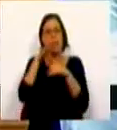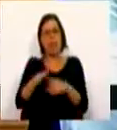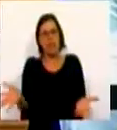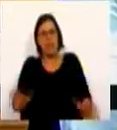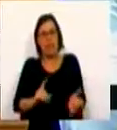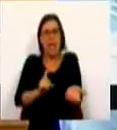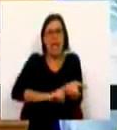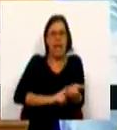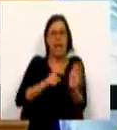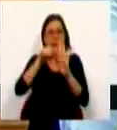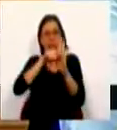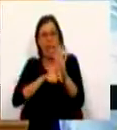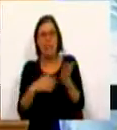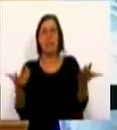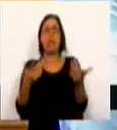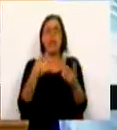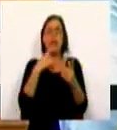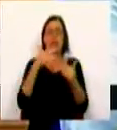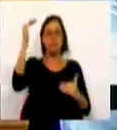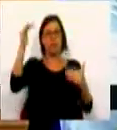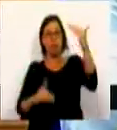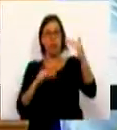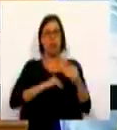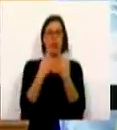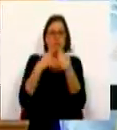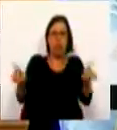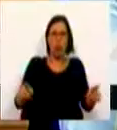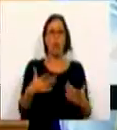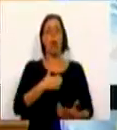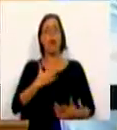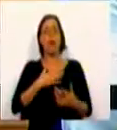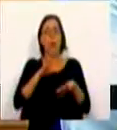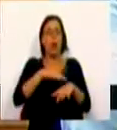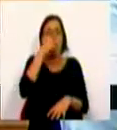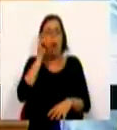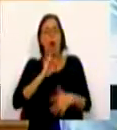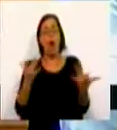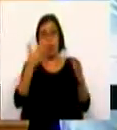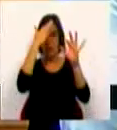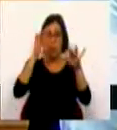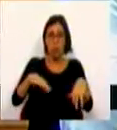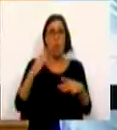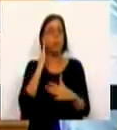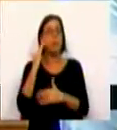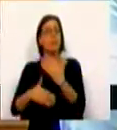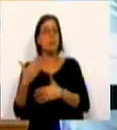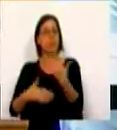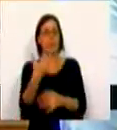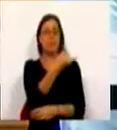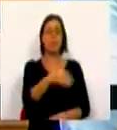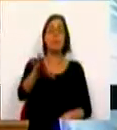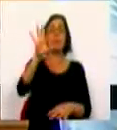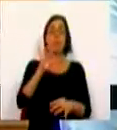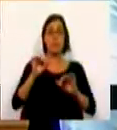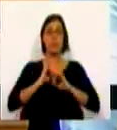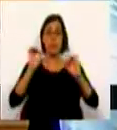discriminação racial e étnica, a redução das disparidades salariais ou identidade de género, concluídas ou em curso, em 2018